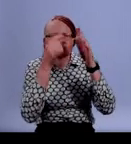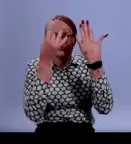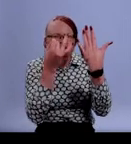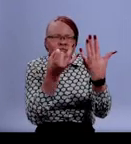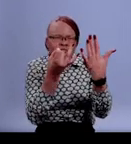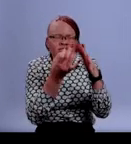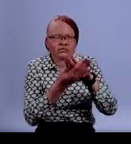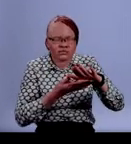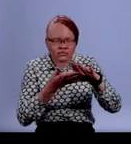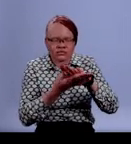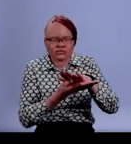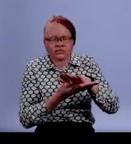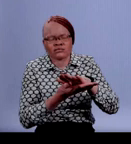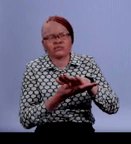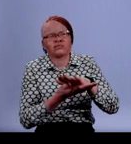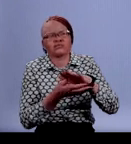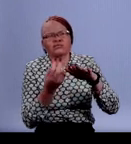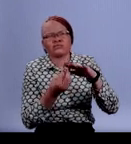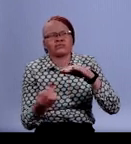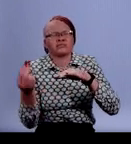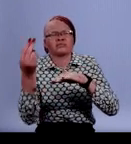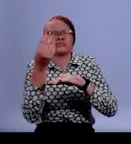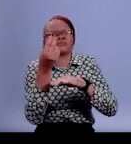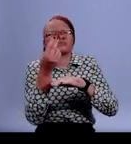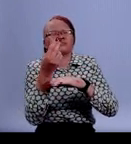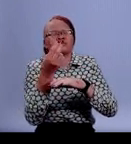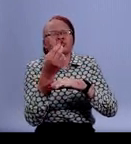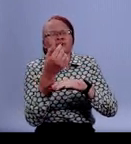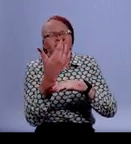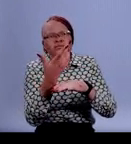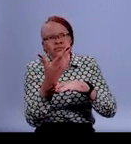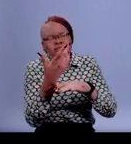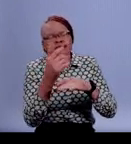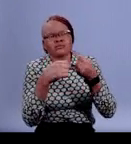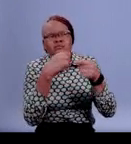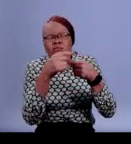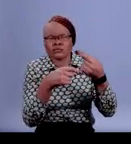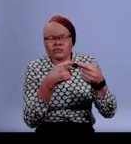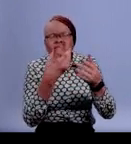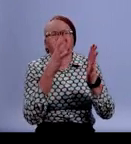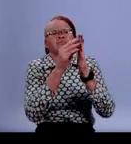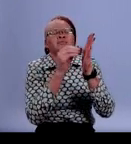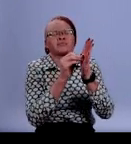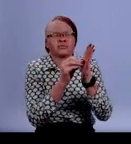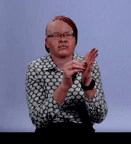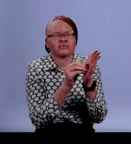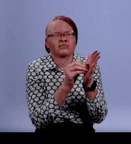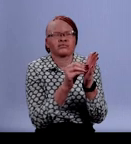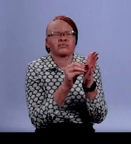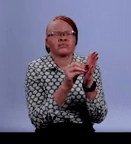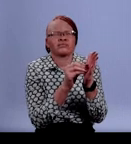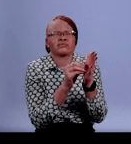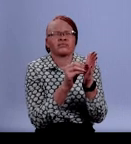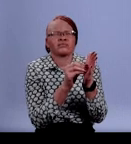é o sete é a base da potência neste caso que é o fator do produto